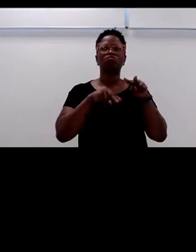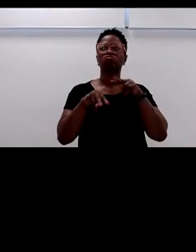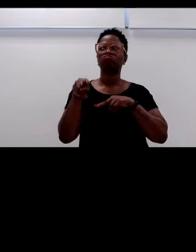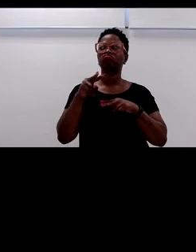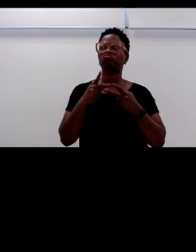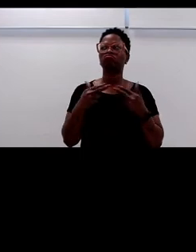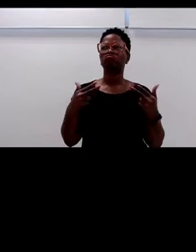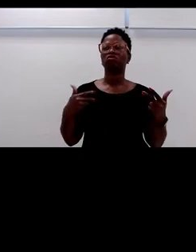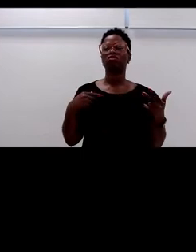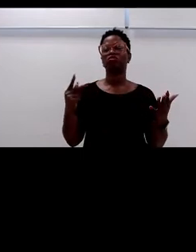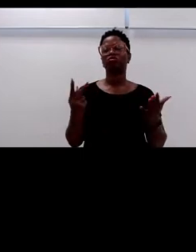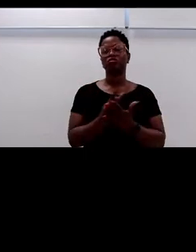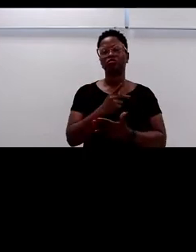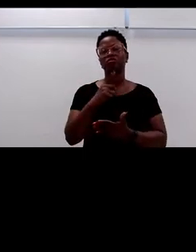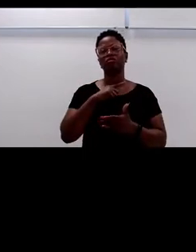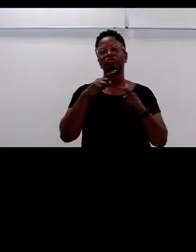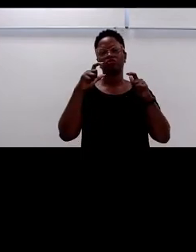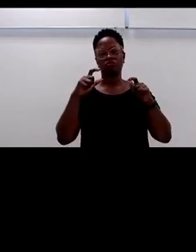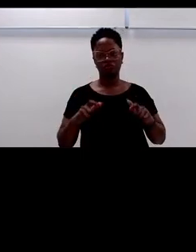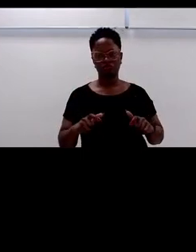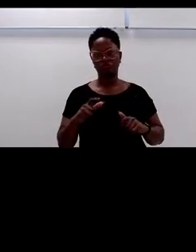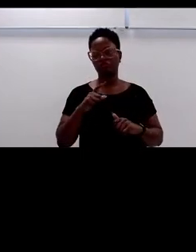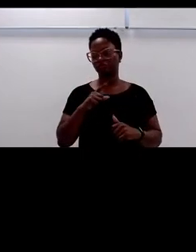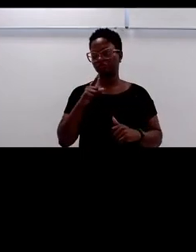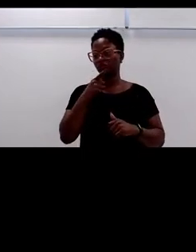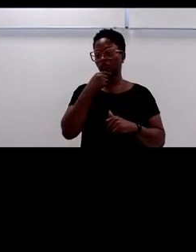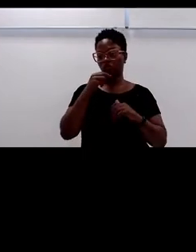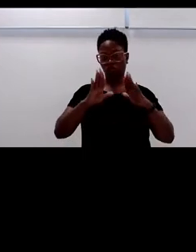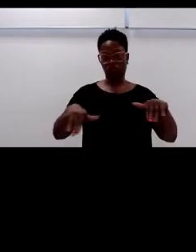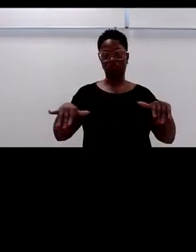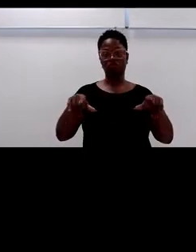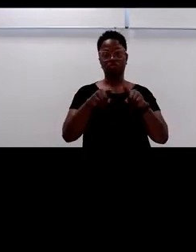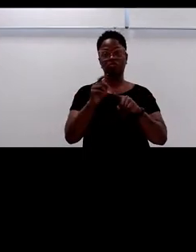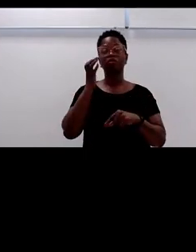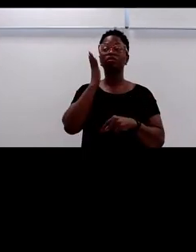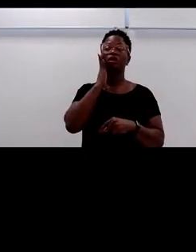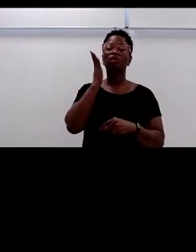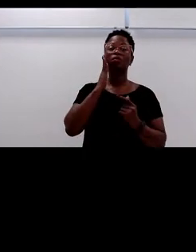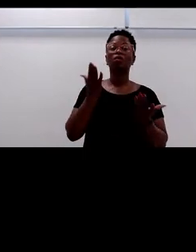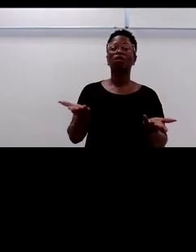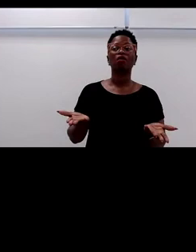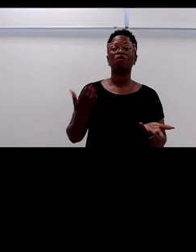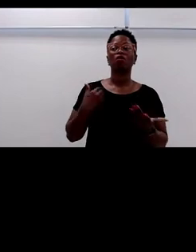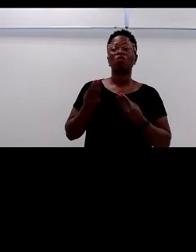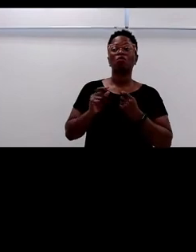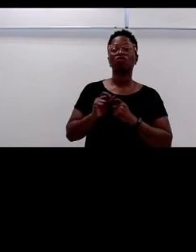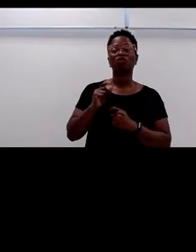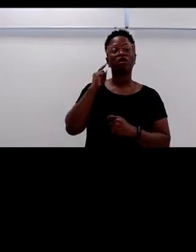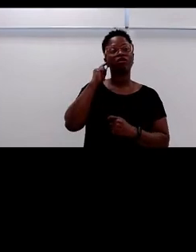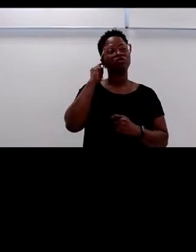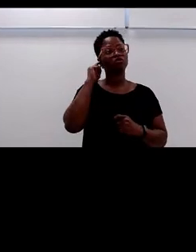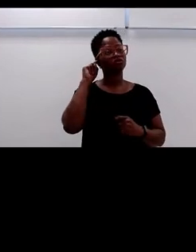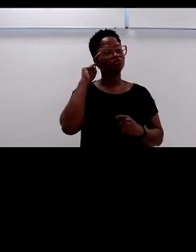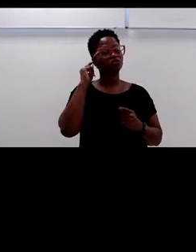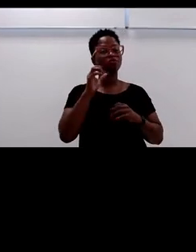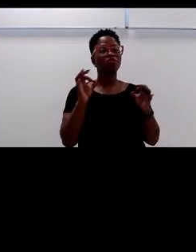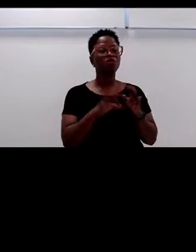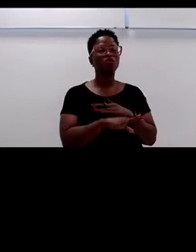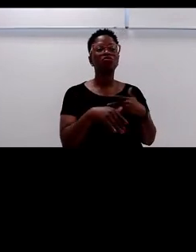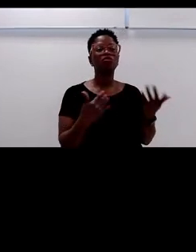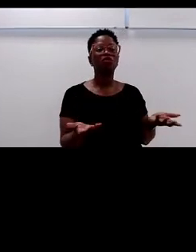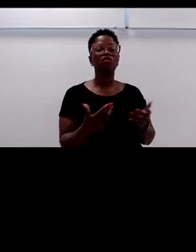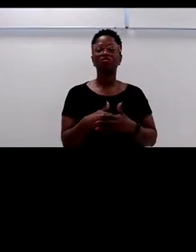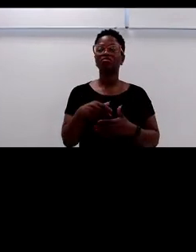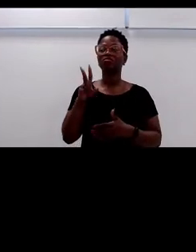estava acontecendo nesse espaço aqui. E os meninos também querendo saber, ah, como é que faz, quando que fica pronto, o que, que vai